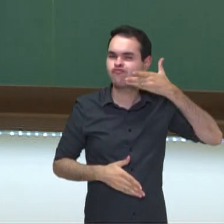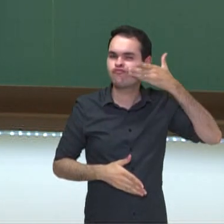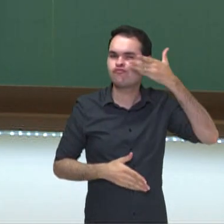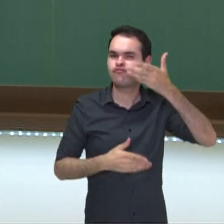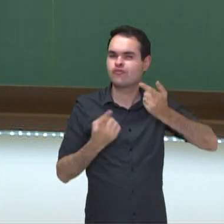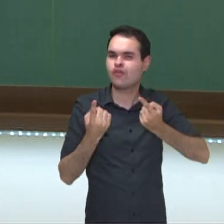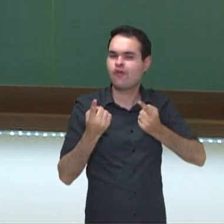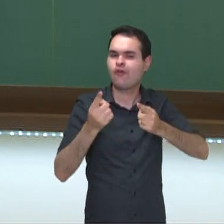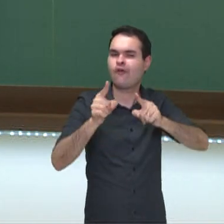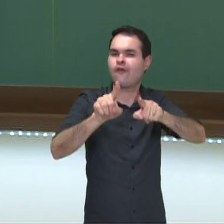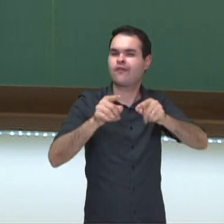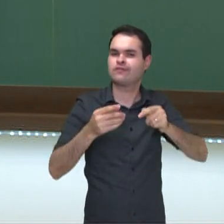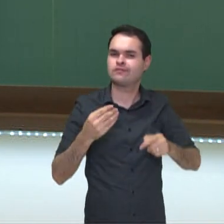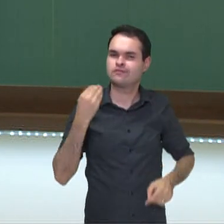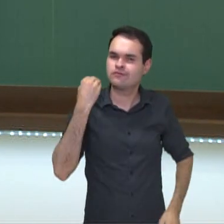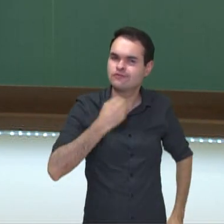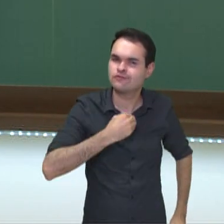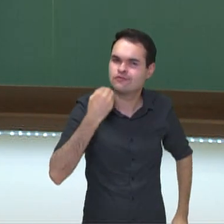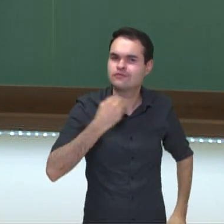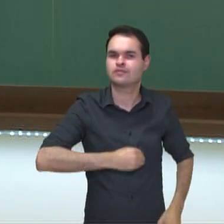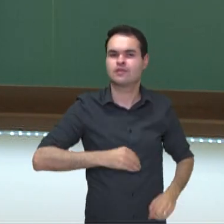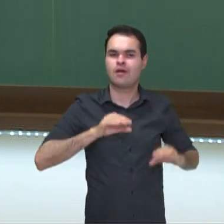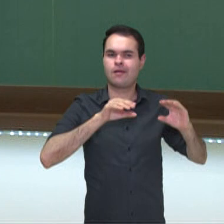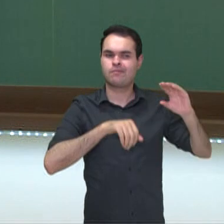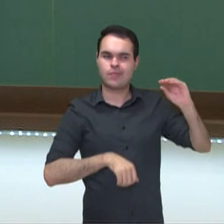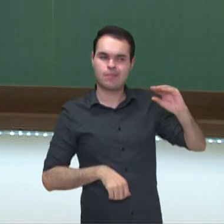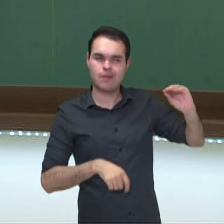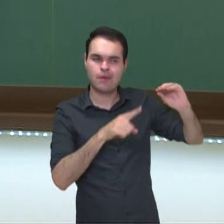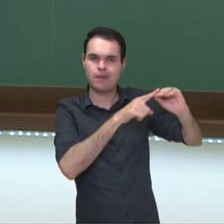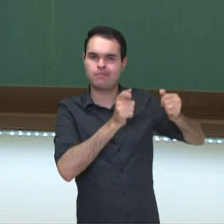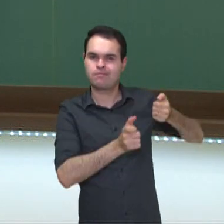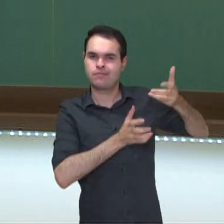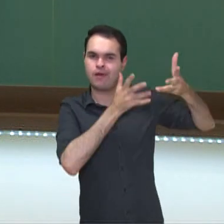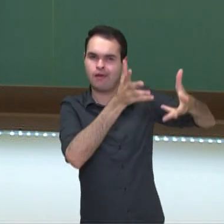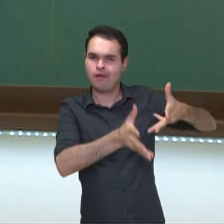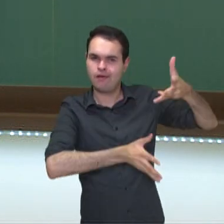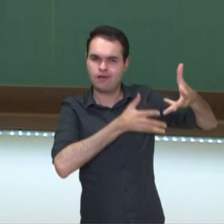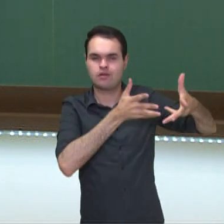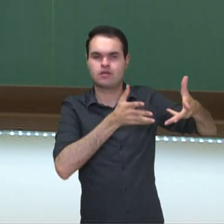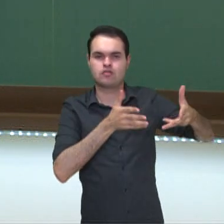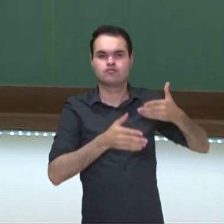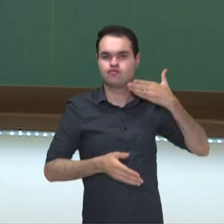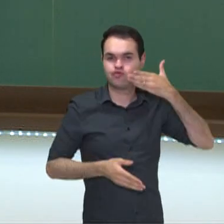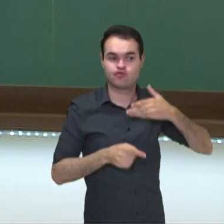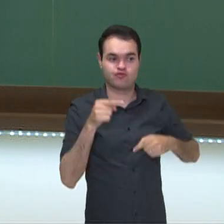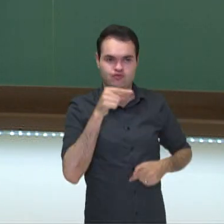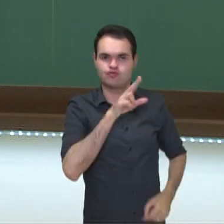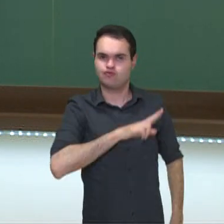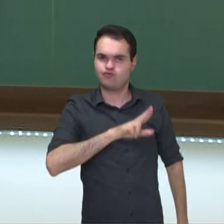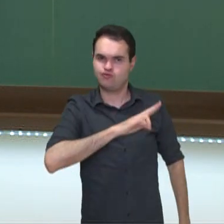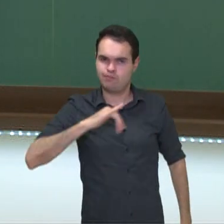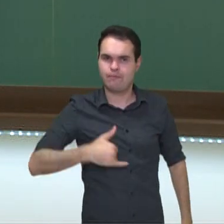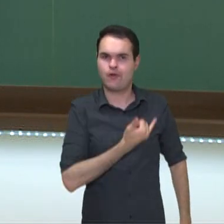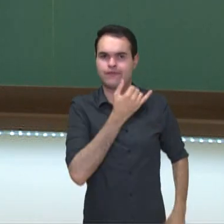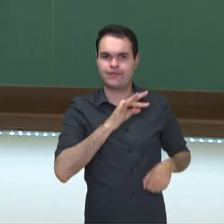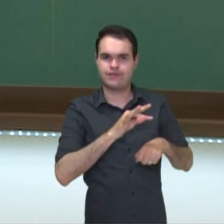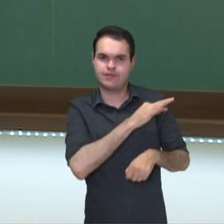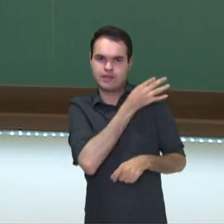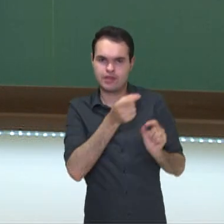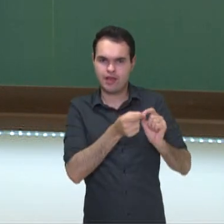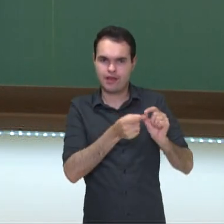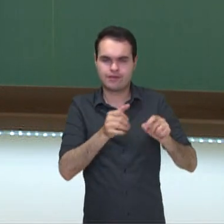persuadir, convencer pela fala, né, pelo seu discurso. Então, eles utilizam também técnicas